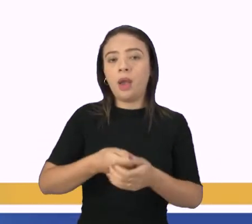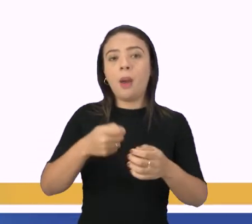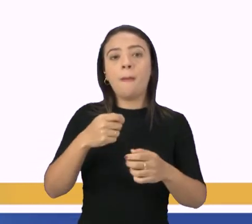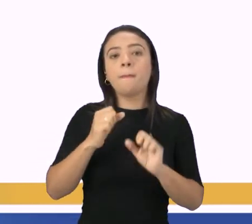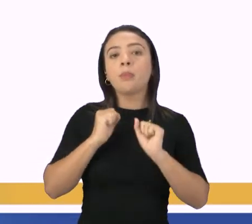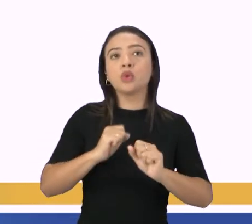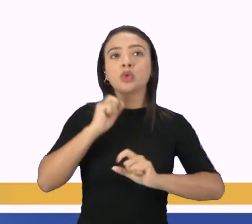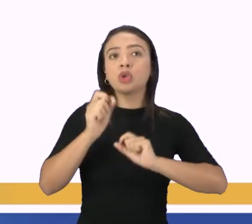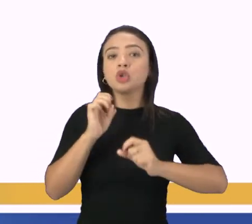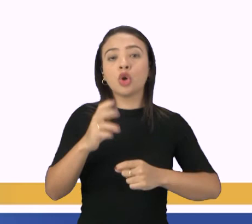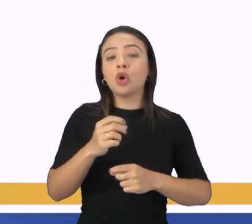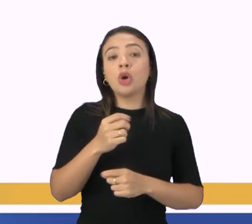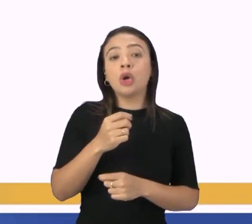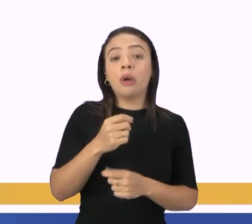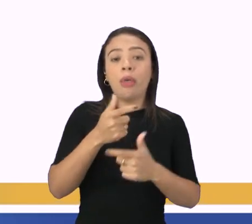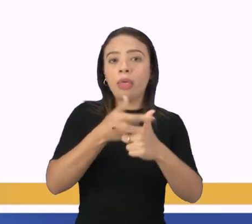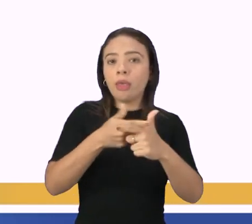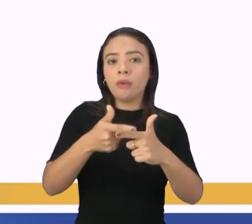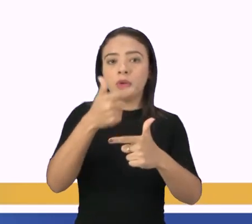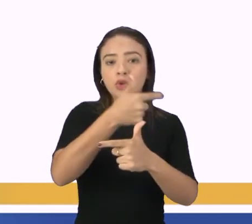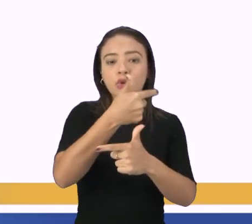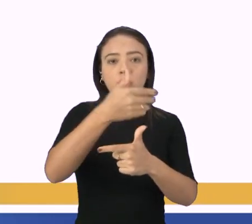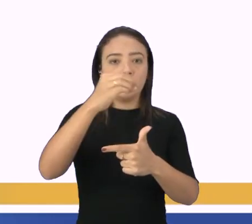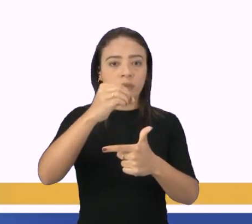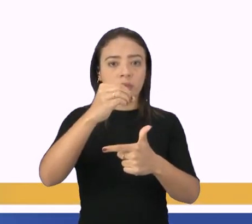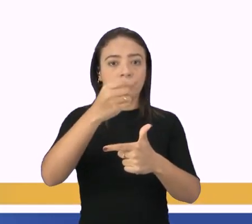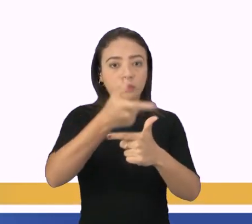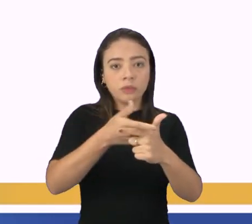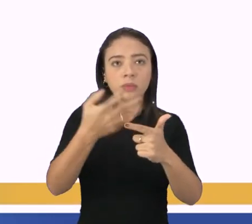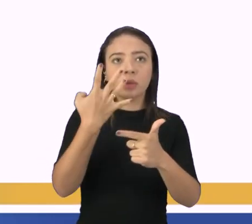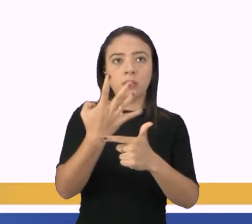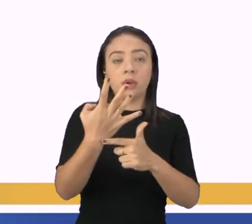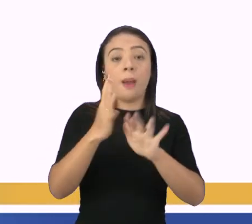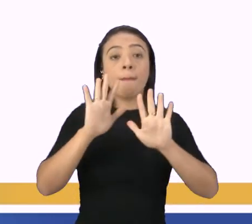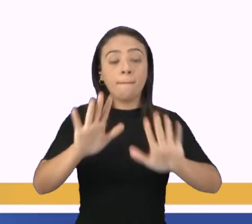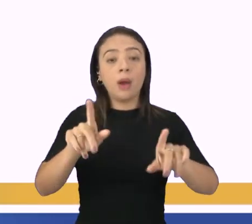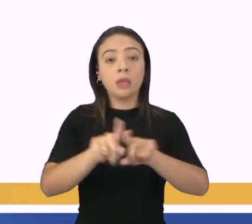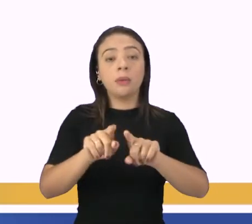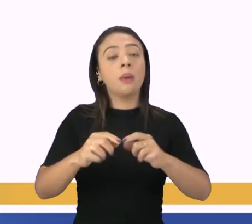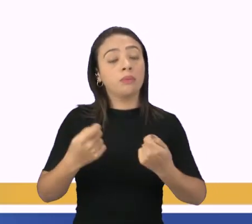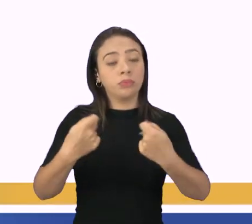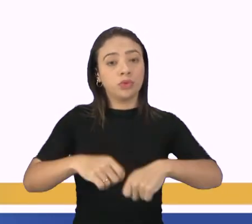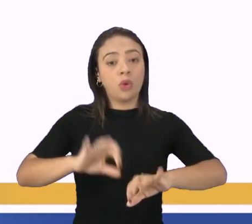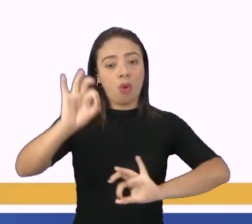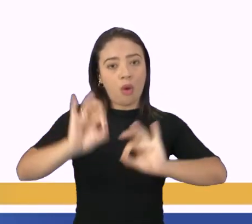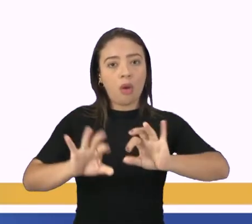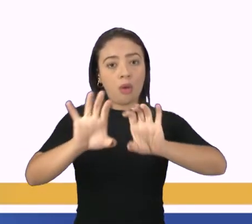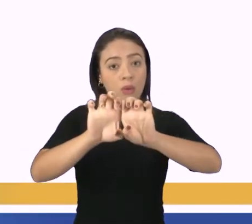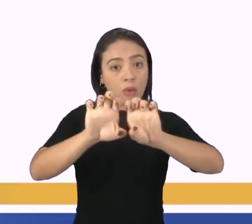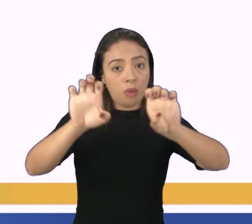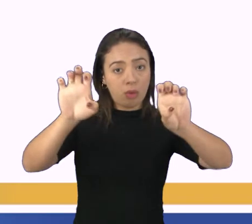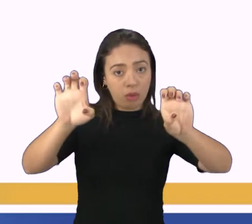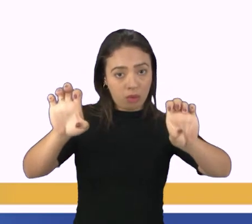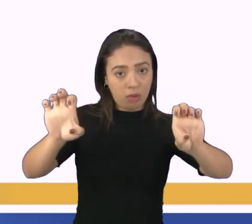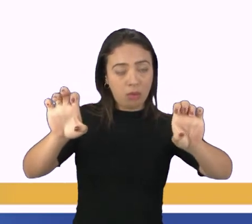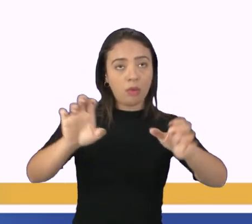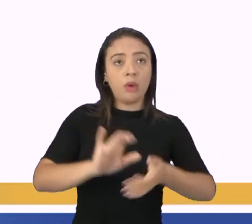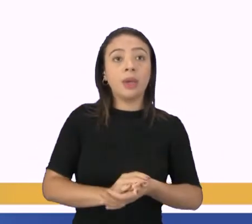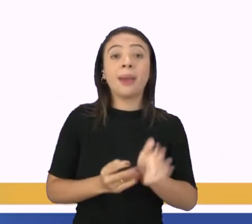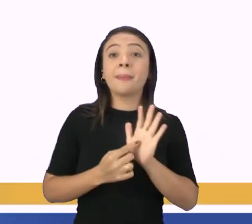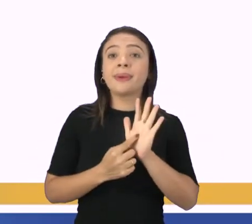esse 220 por 4, eu já teria o valor da prestação. Mas eu posso montar uma equação que vai representar